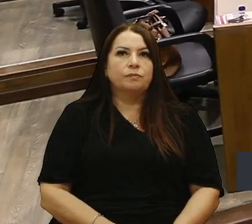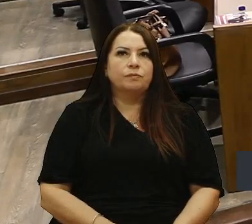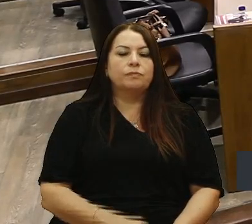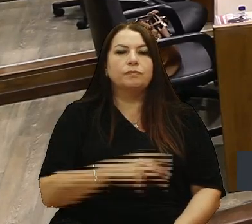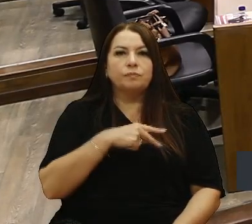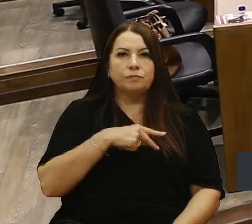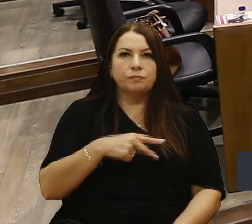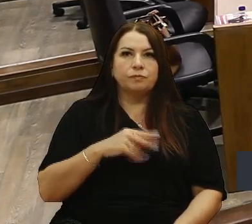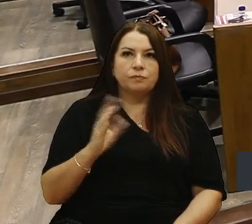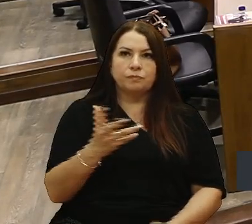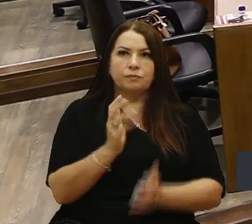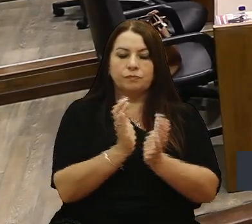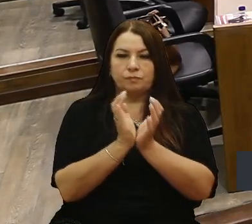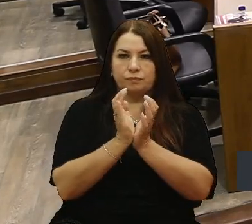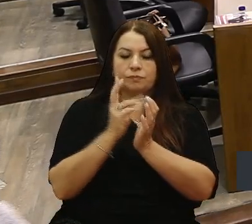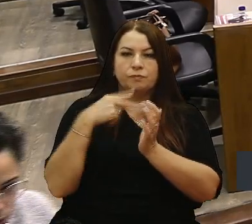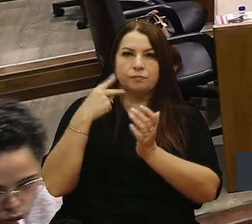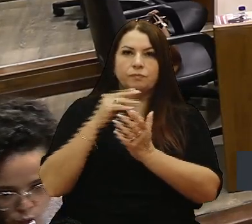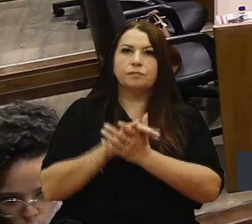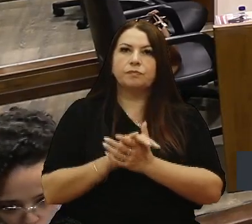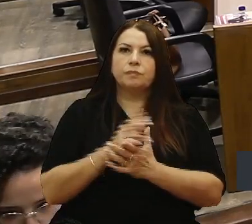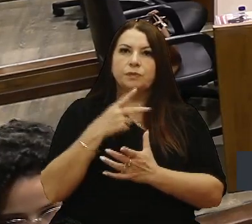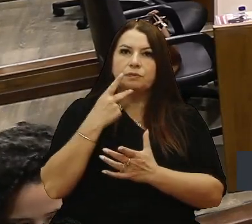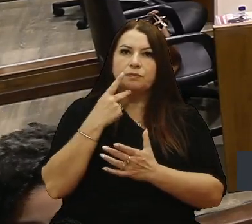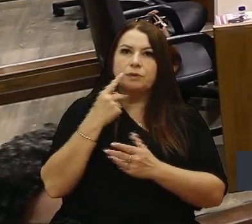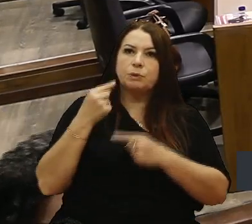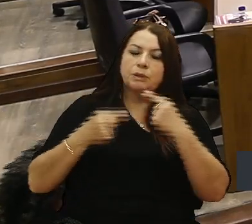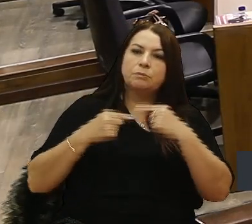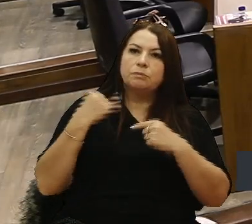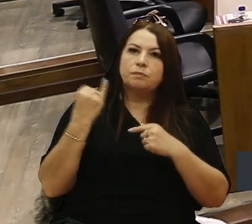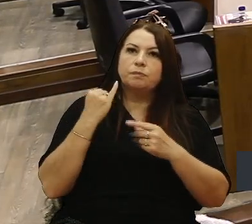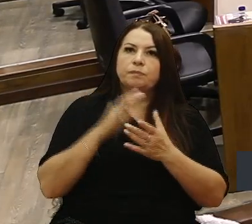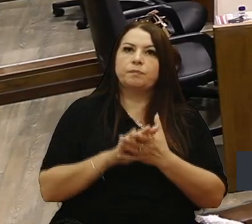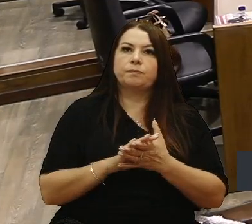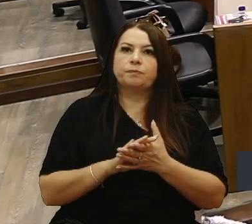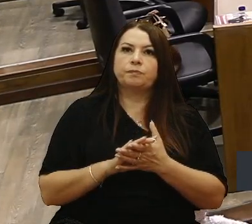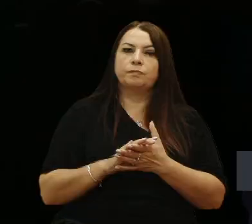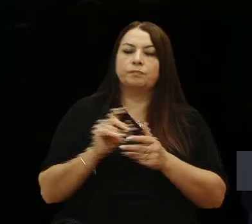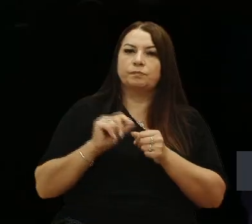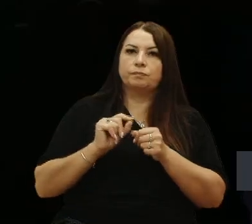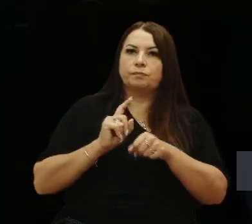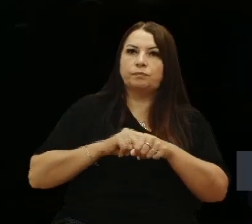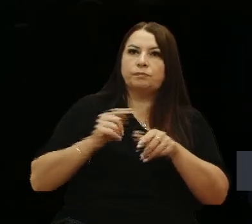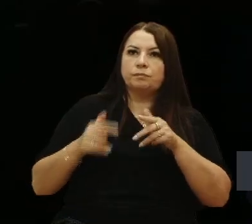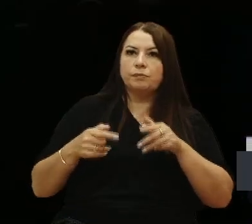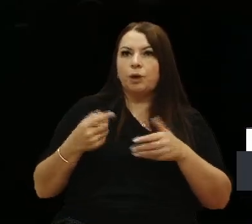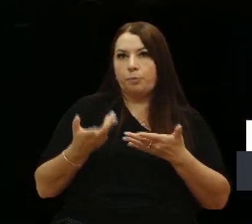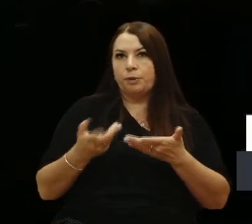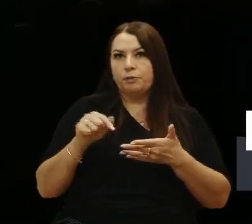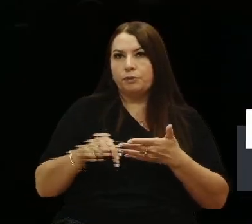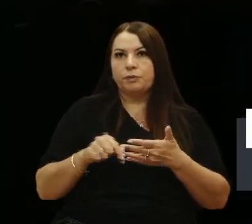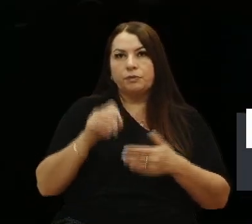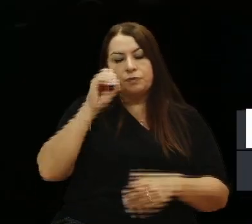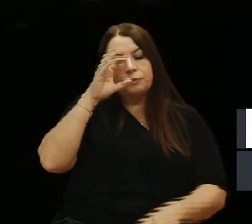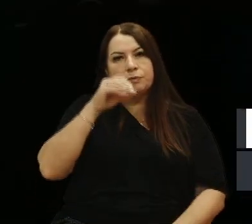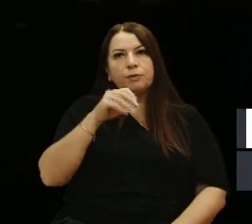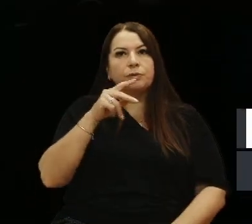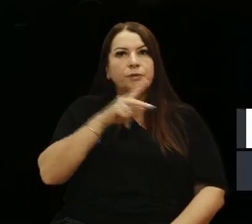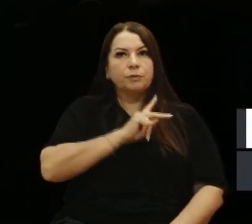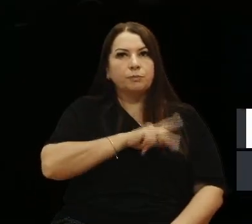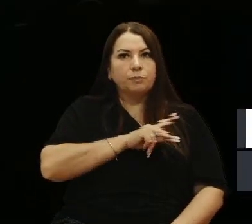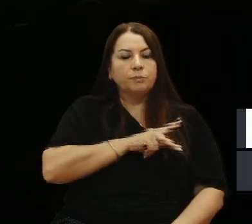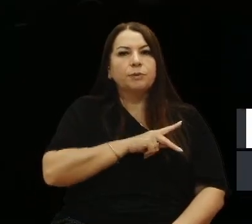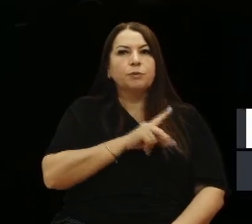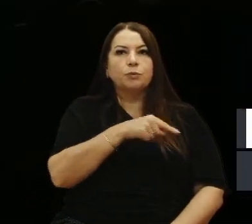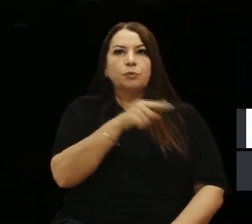Senhor presidente, nobres colegas, queria dizer que é um debate importante que a gente está realizando nesse momento aqui. Vereador Fiuza, vereador Pedro,